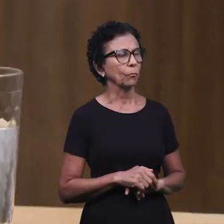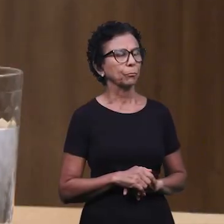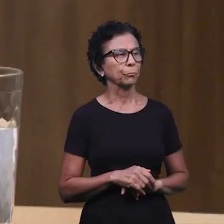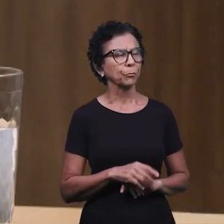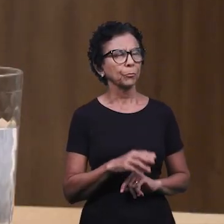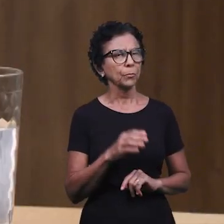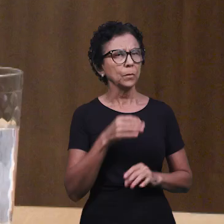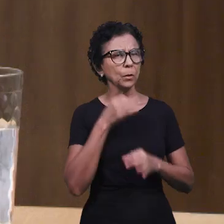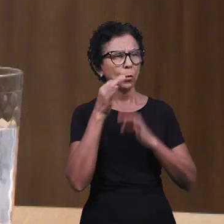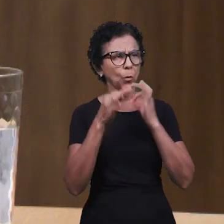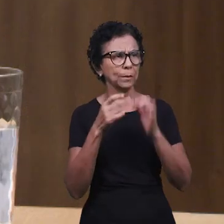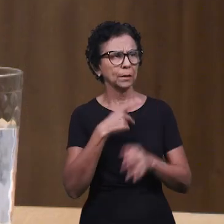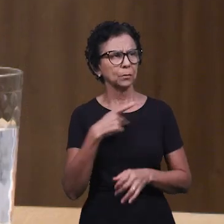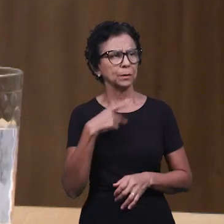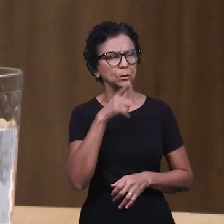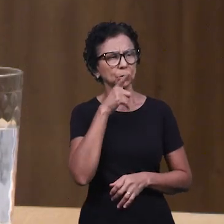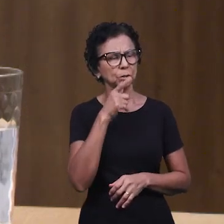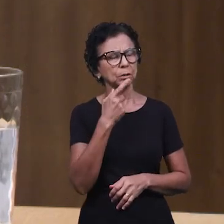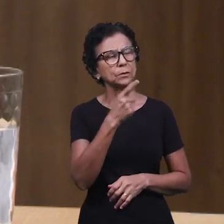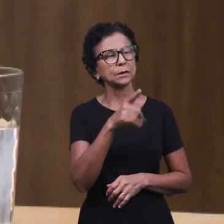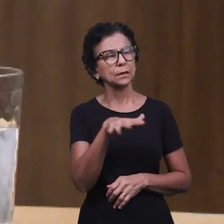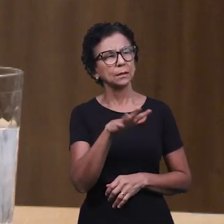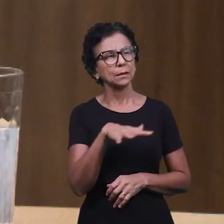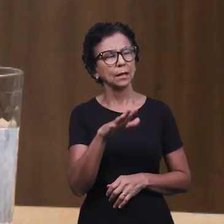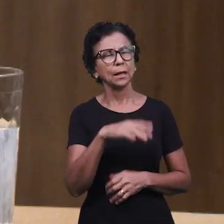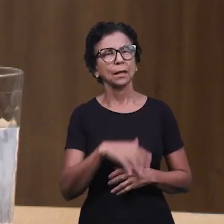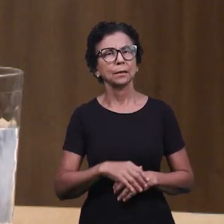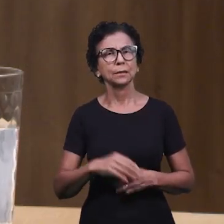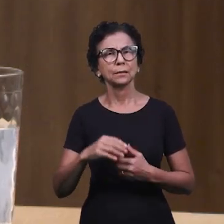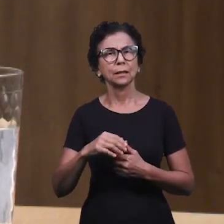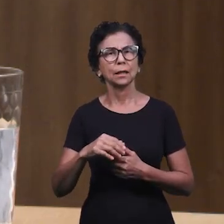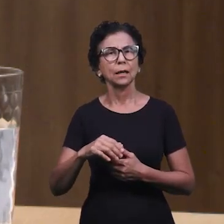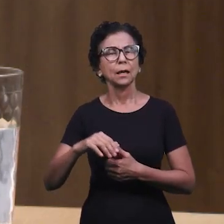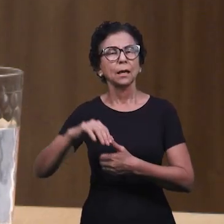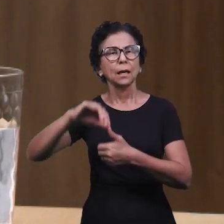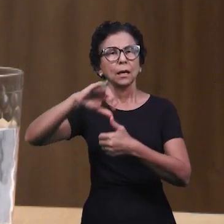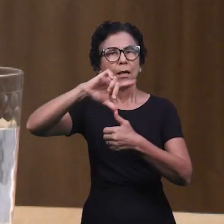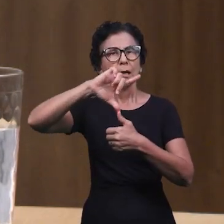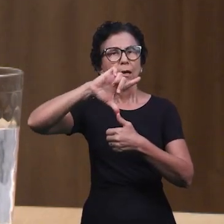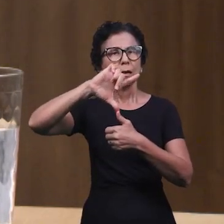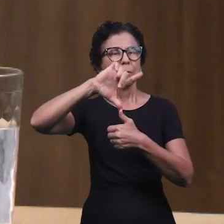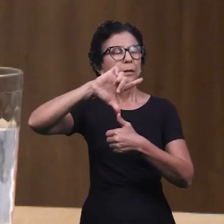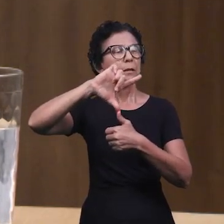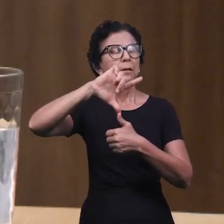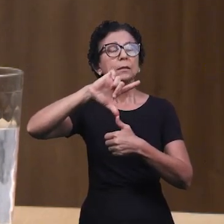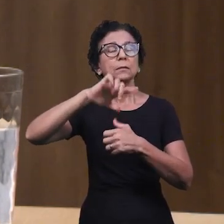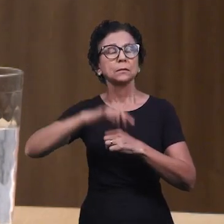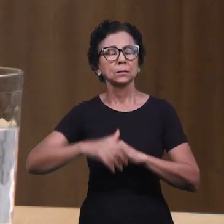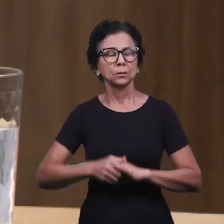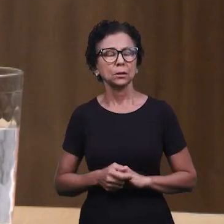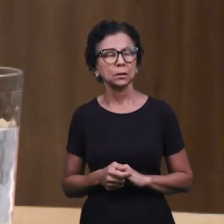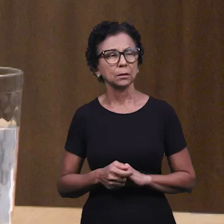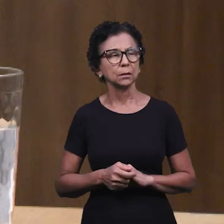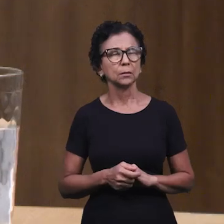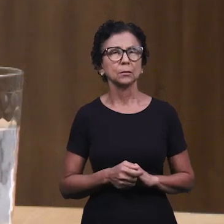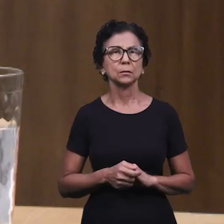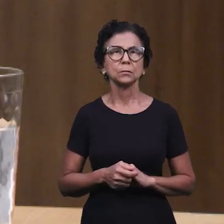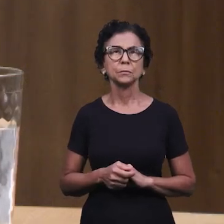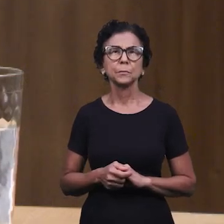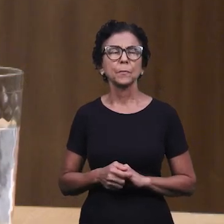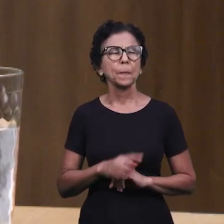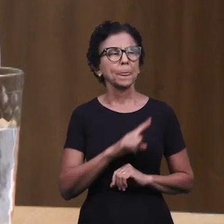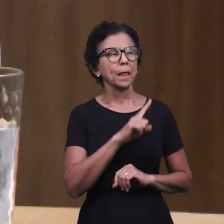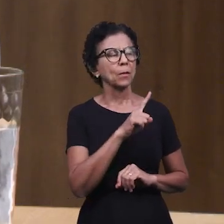dentro desta área da América Latina e complementando a palavra do pastor Gilson, o que é que